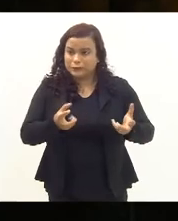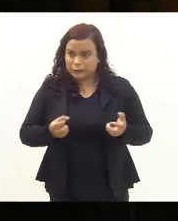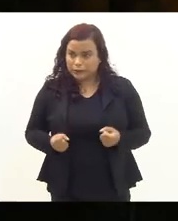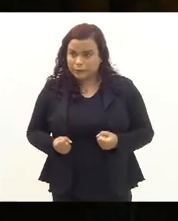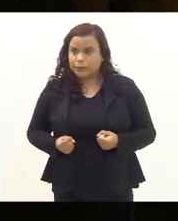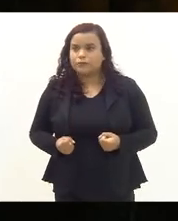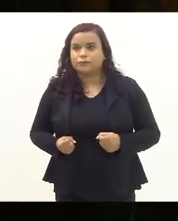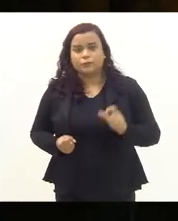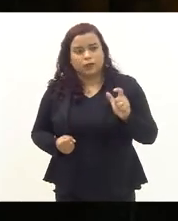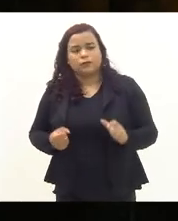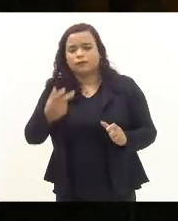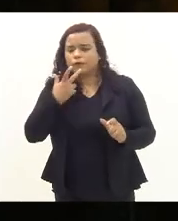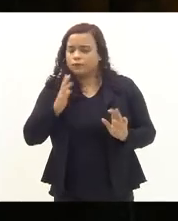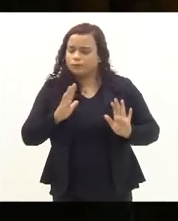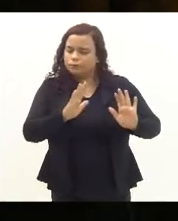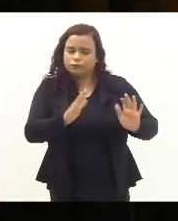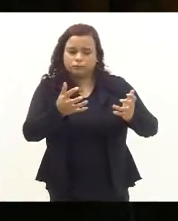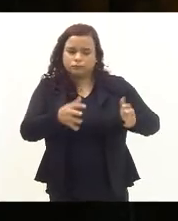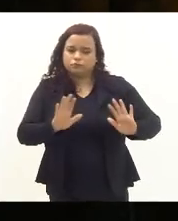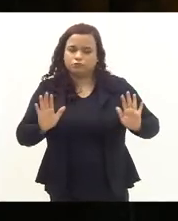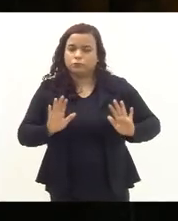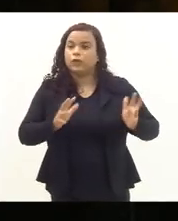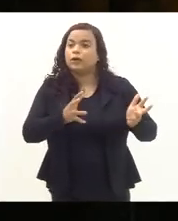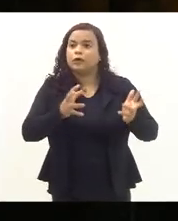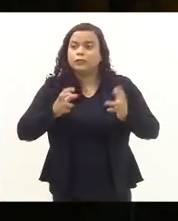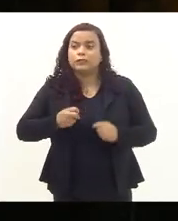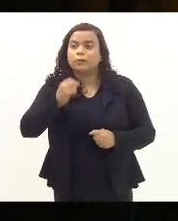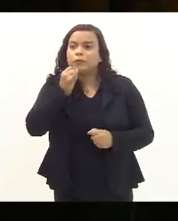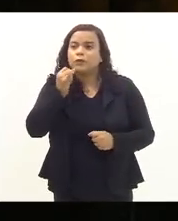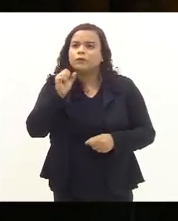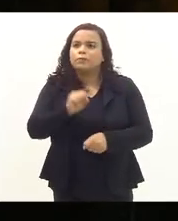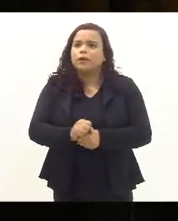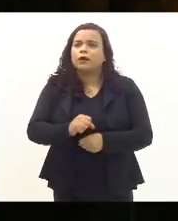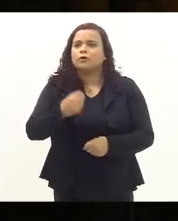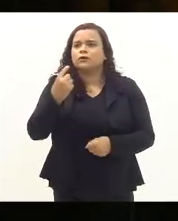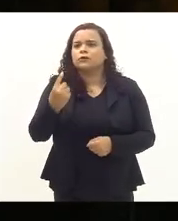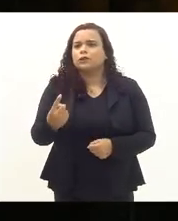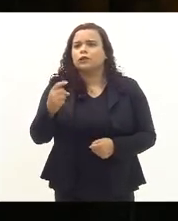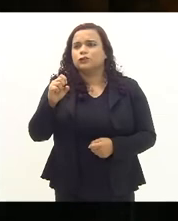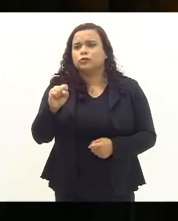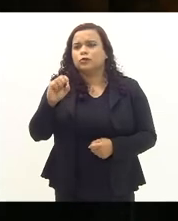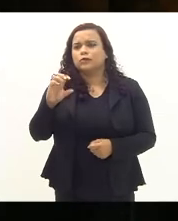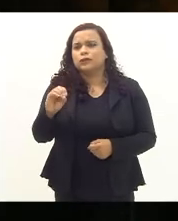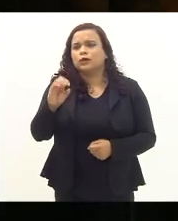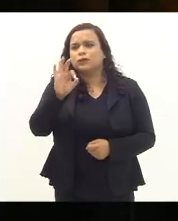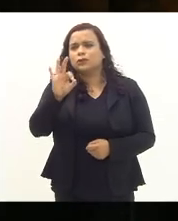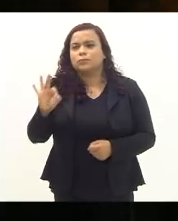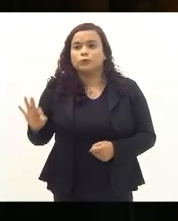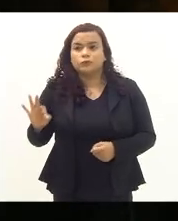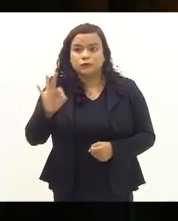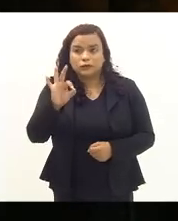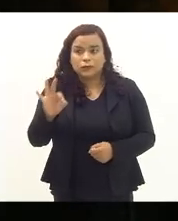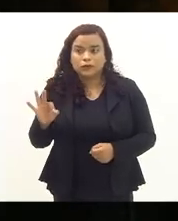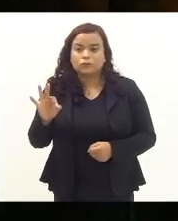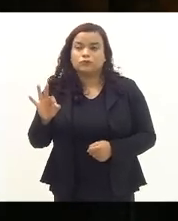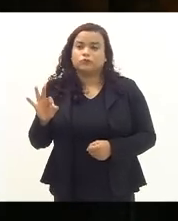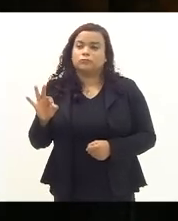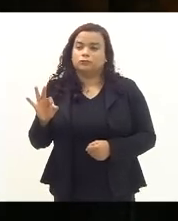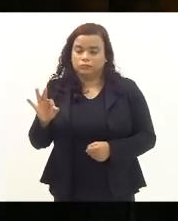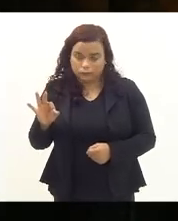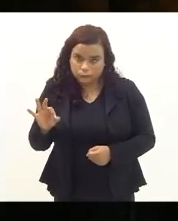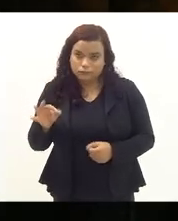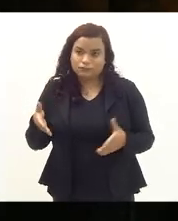então quando ele renuncia ele deixa de receber por exemplo 160 e oitenta por cento só